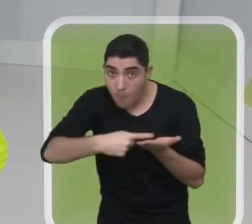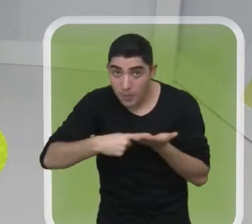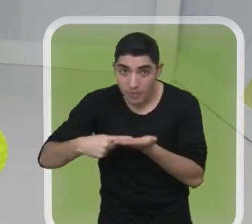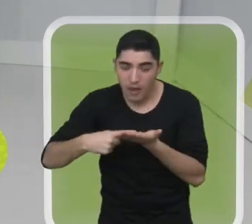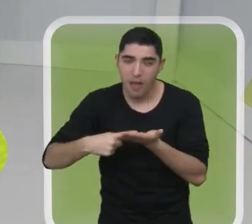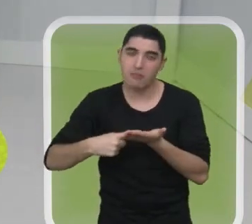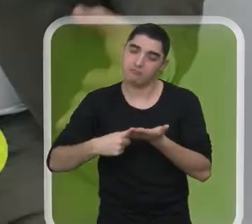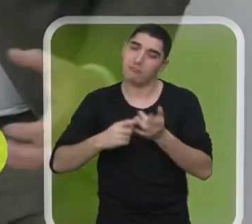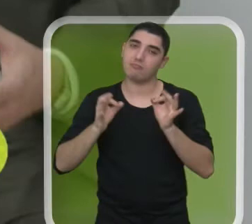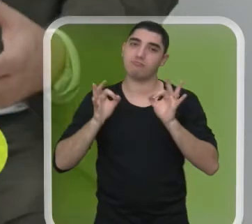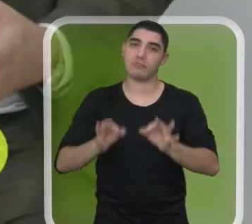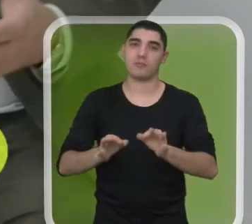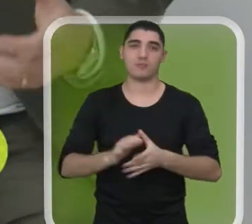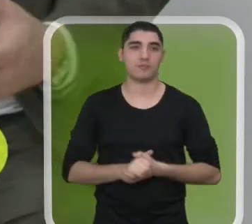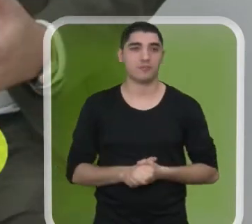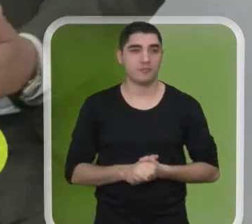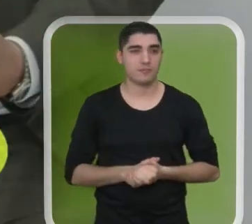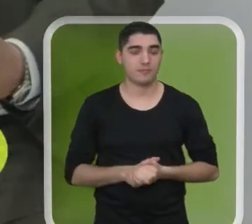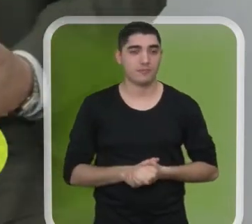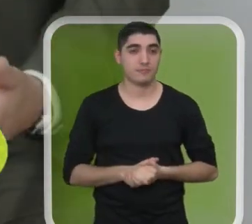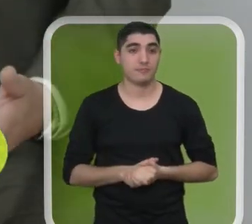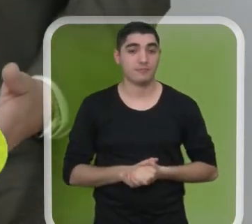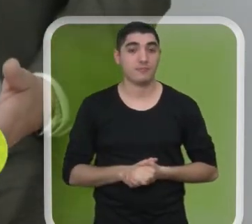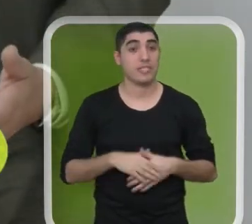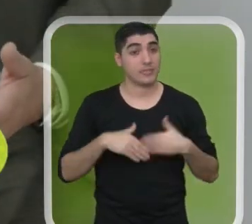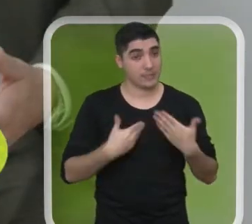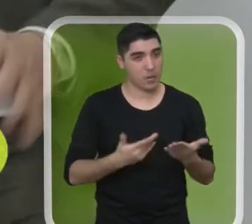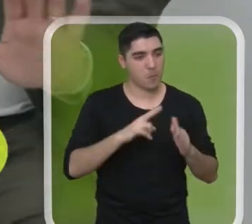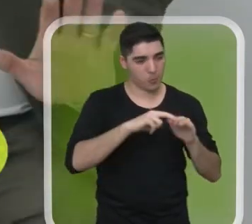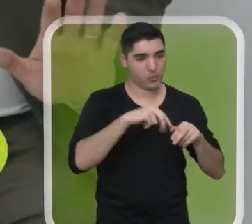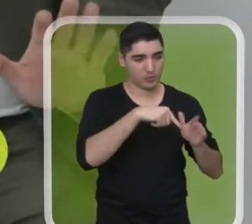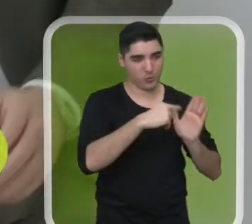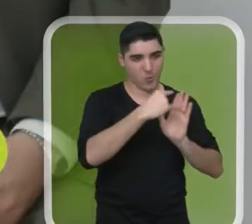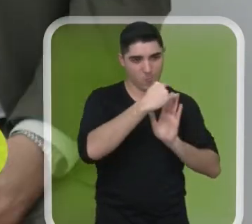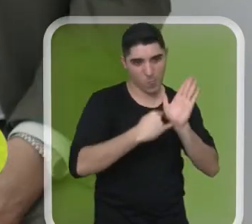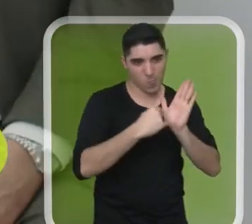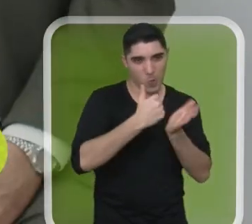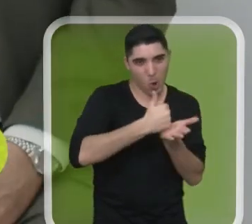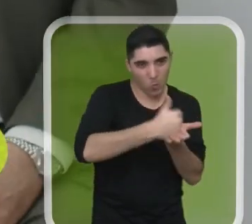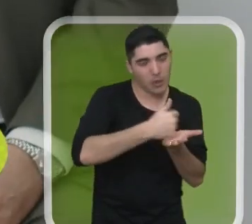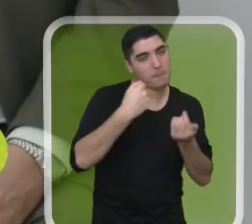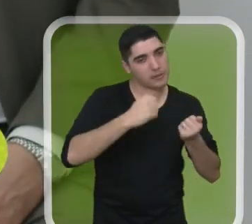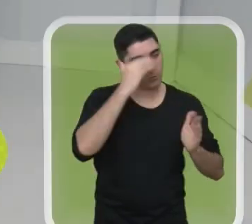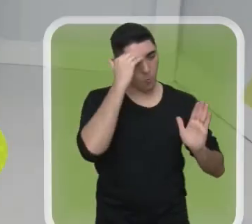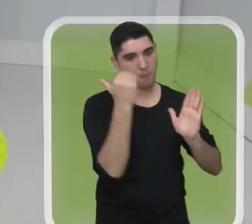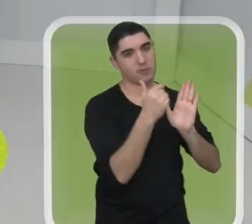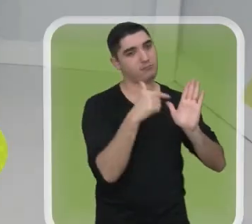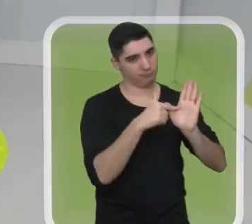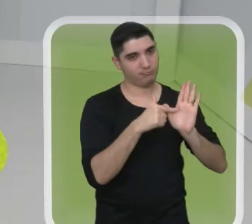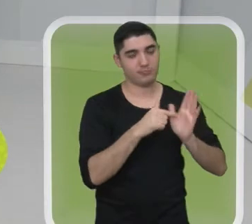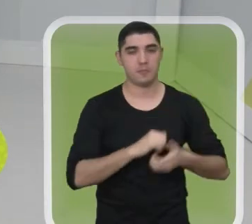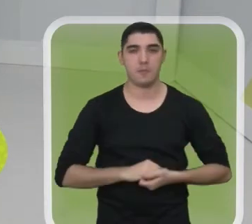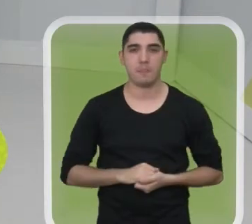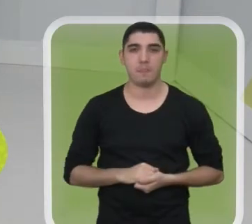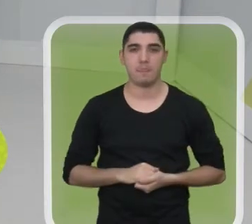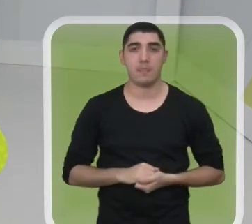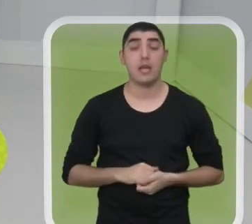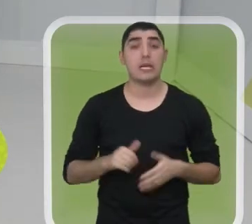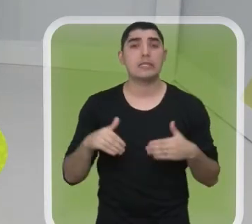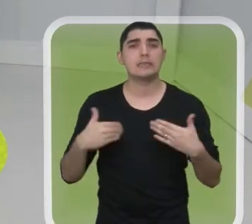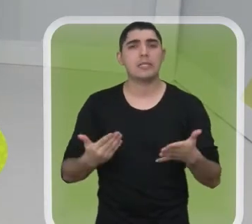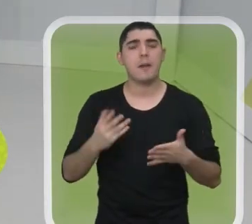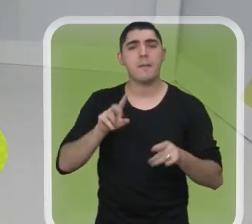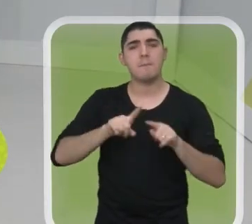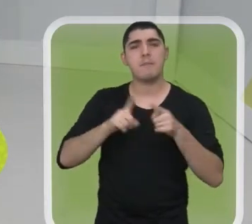o convencionado, né, o descrito no contrato, tem que ser cumprido, é isso. Agora, doutor, olhando da